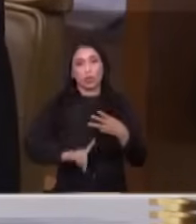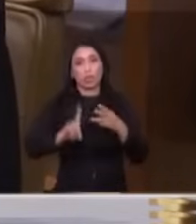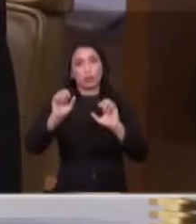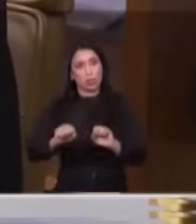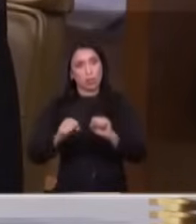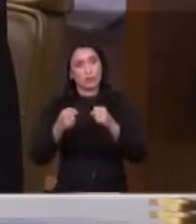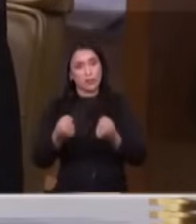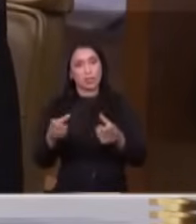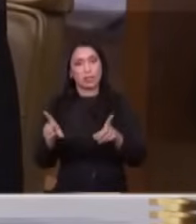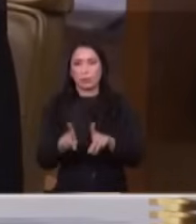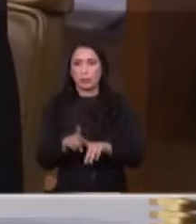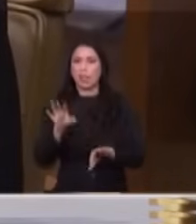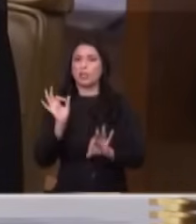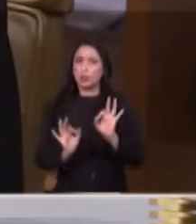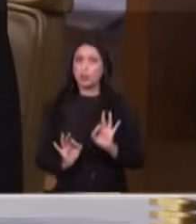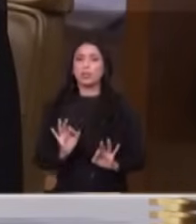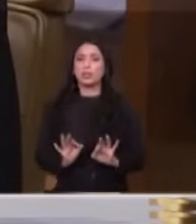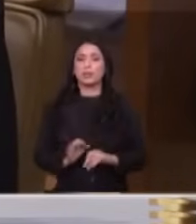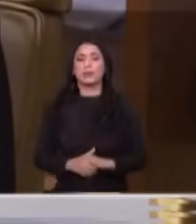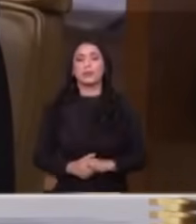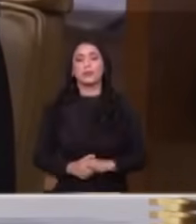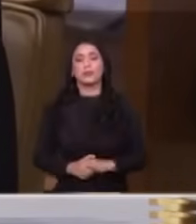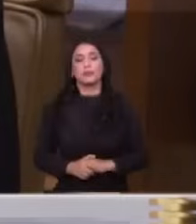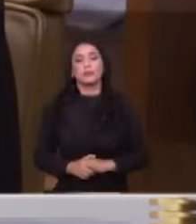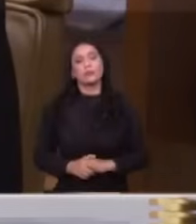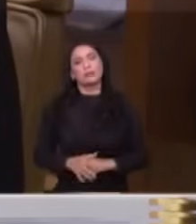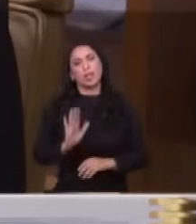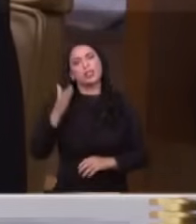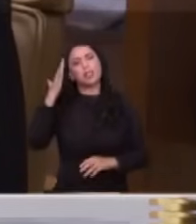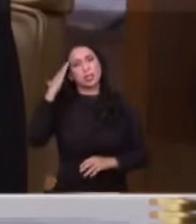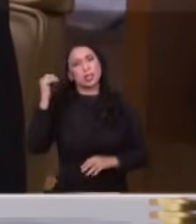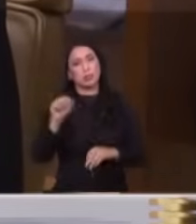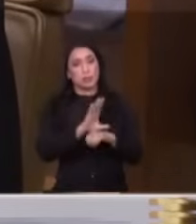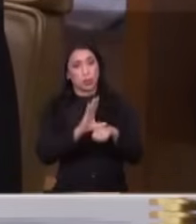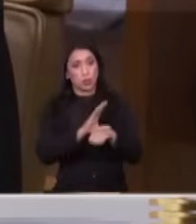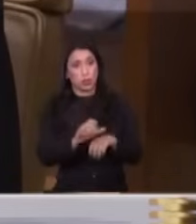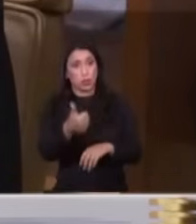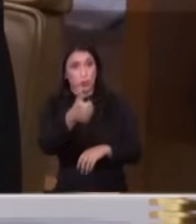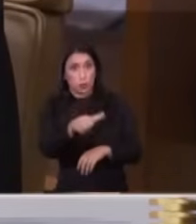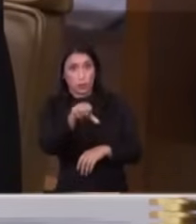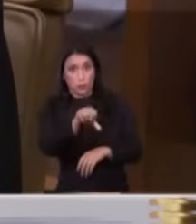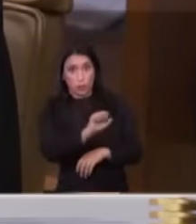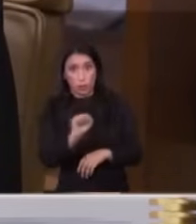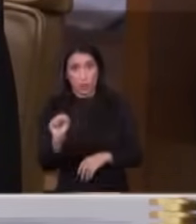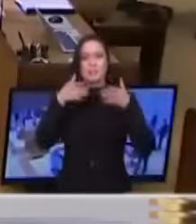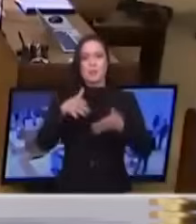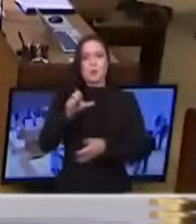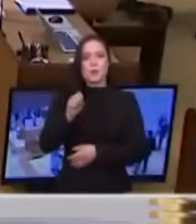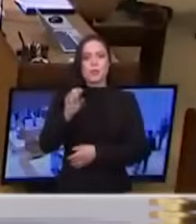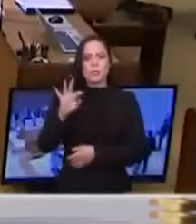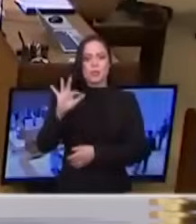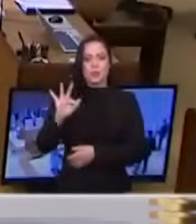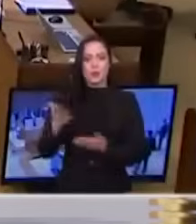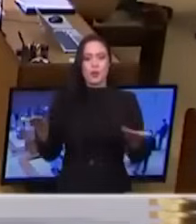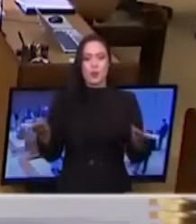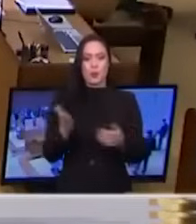nasce em meio a uma grande disputa política e pedem que o Supremo declare a constitucionalidade da norma,